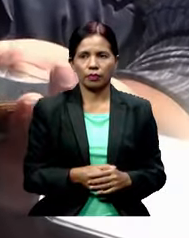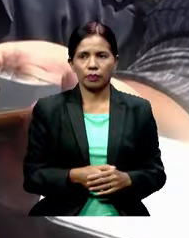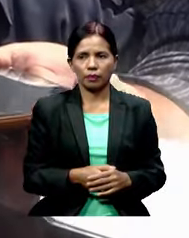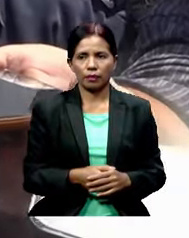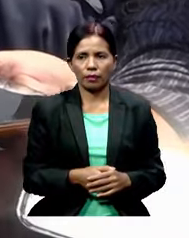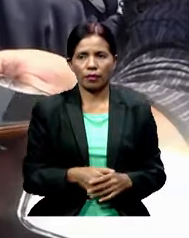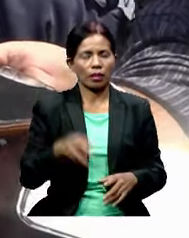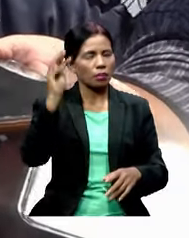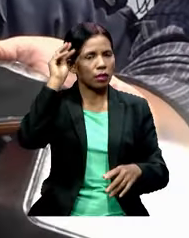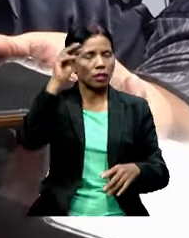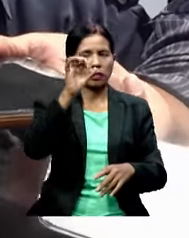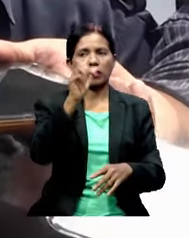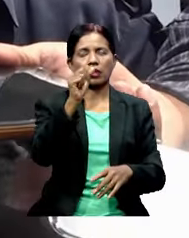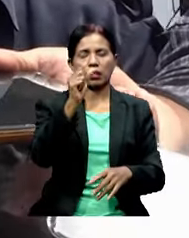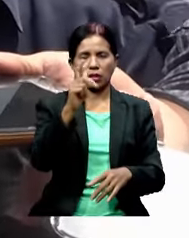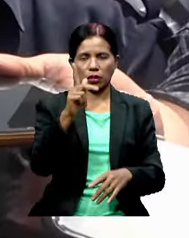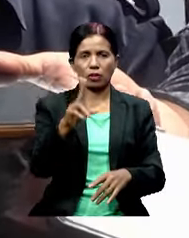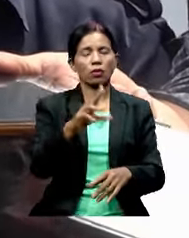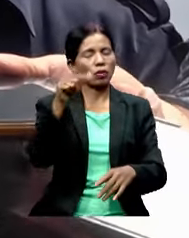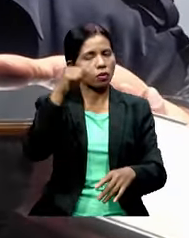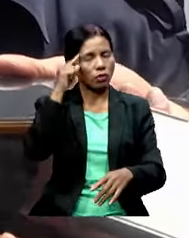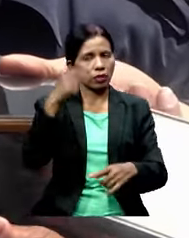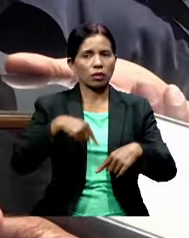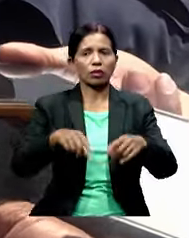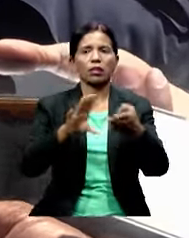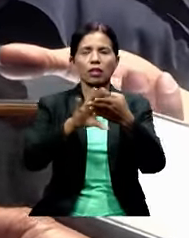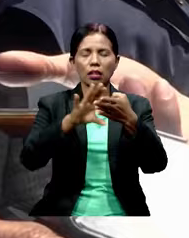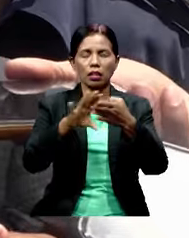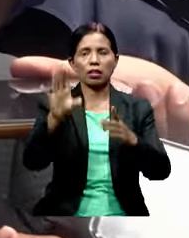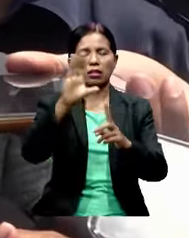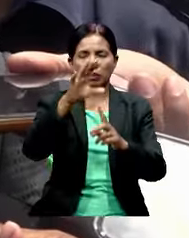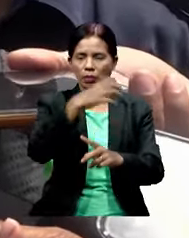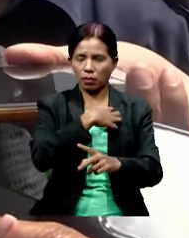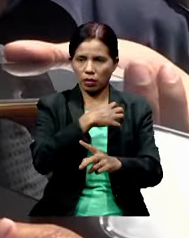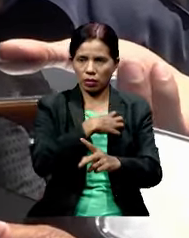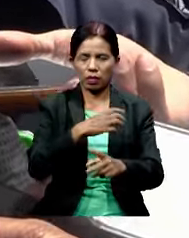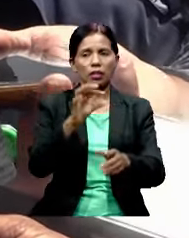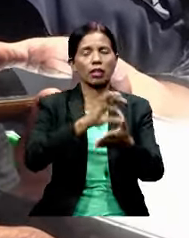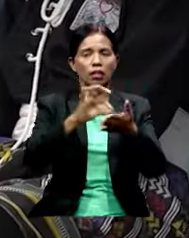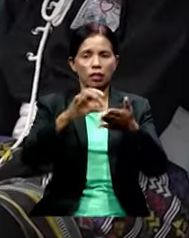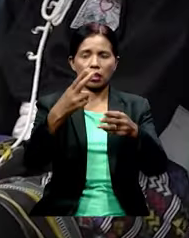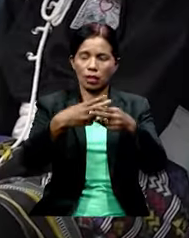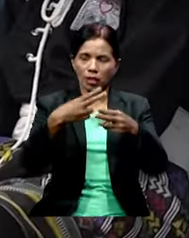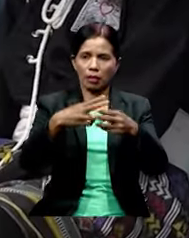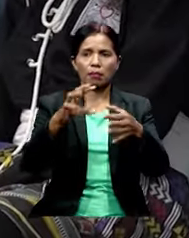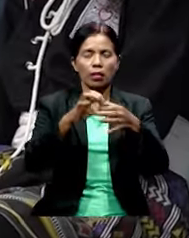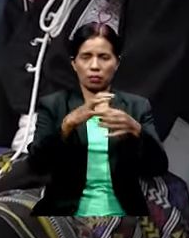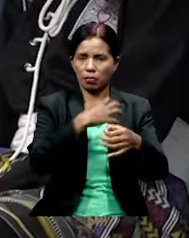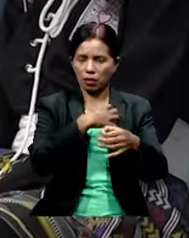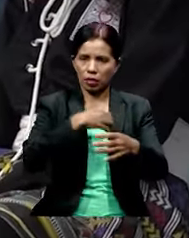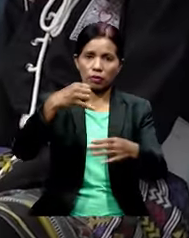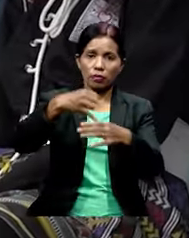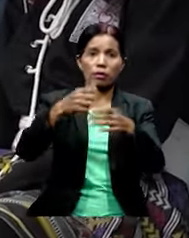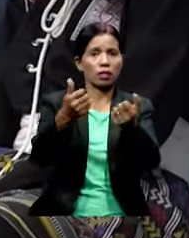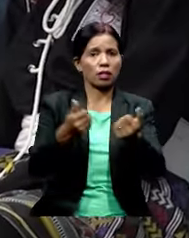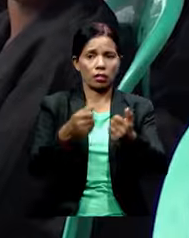Ministro Interior Francisco Guterres Ateten, Governo Harukaona, despacho ba Comando Geral Penteli, hodi a lista membro Penteli nebe envolve e arte marcial no